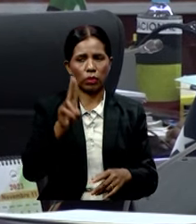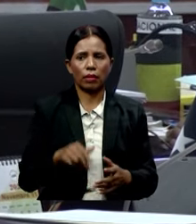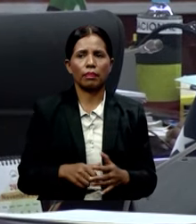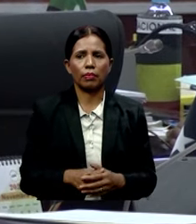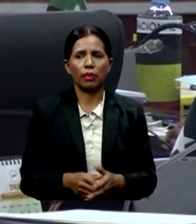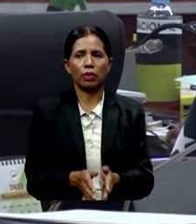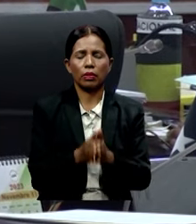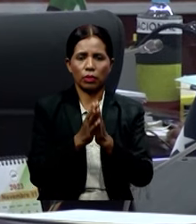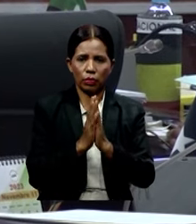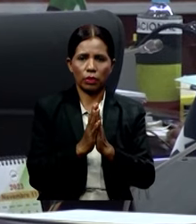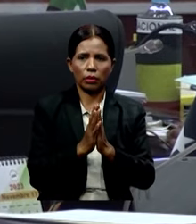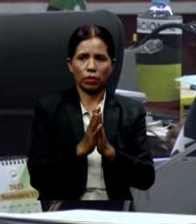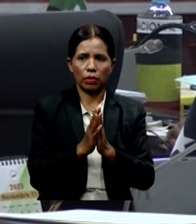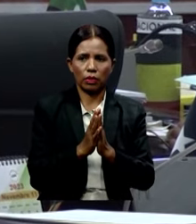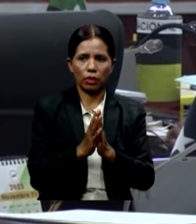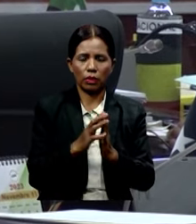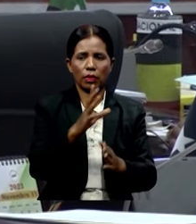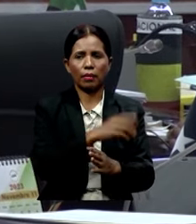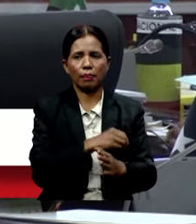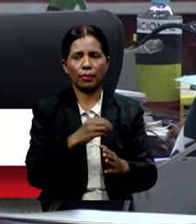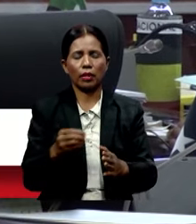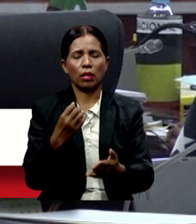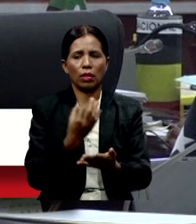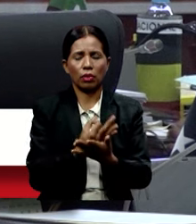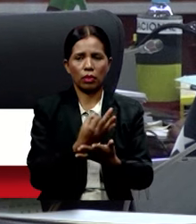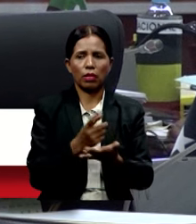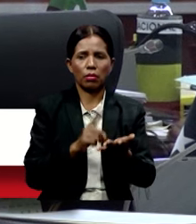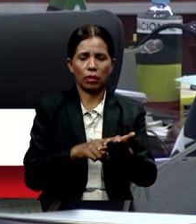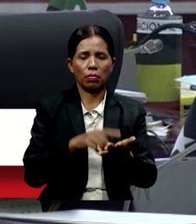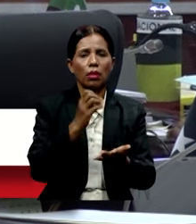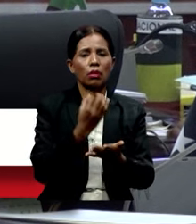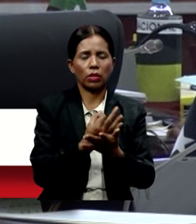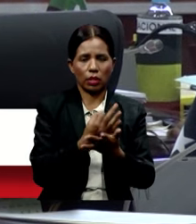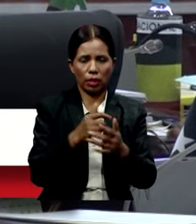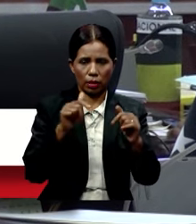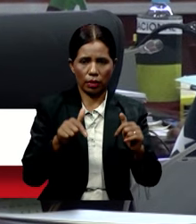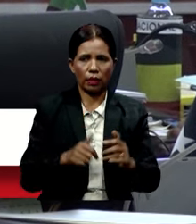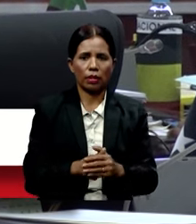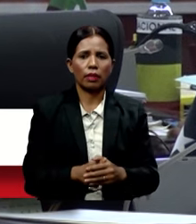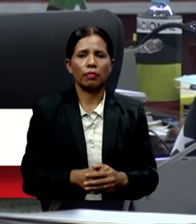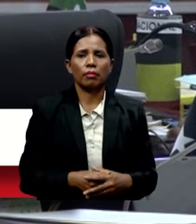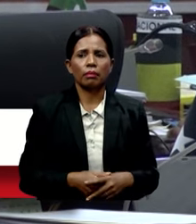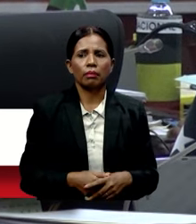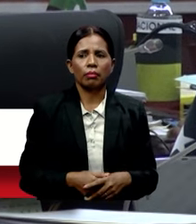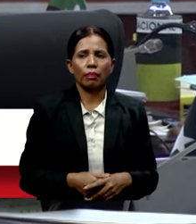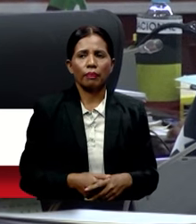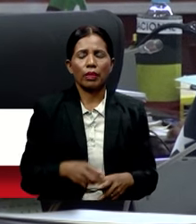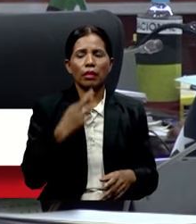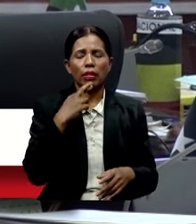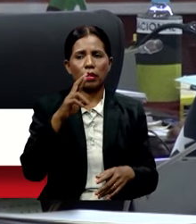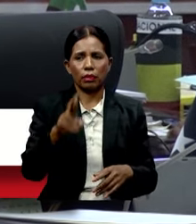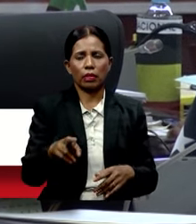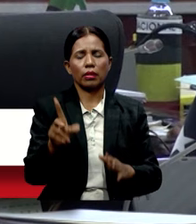uso urgência para o orçamento, ida, né? Que parece resposta e